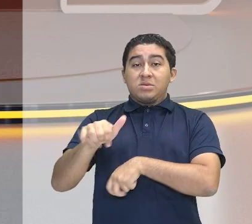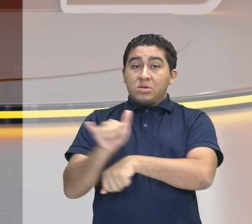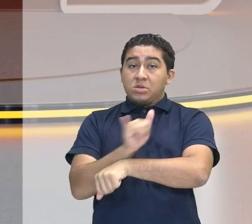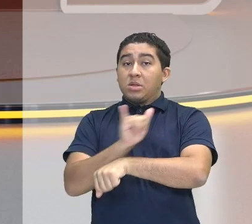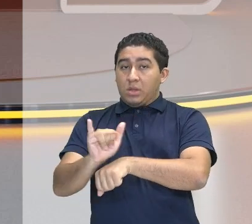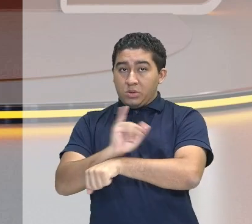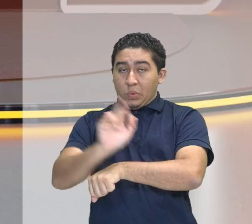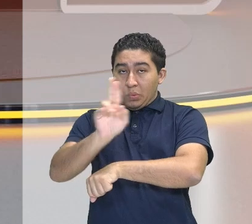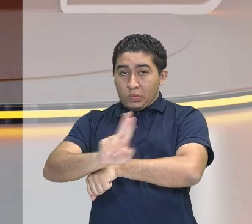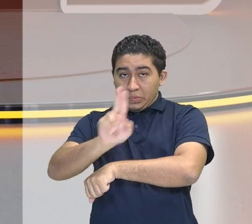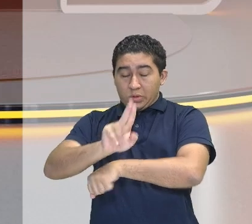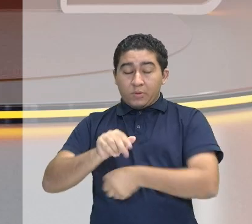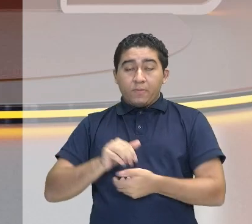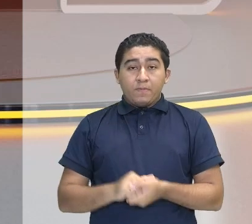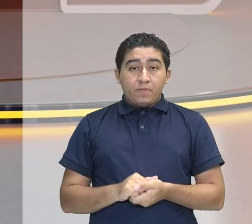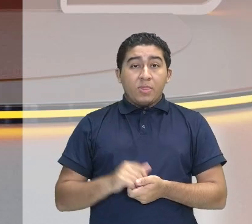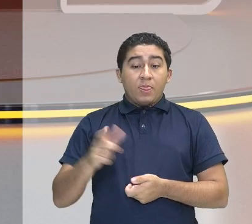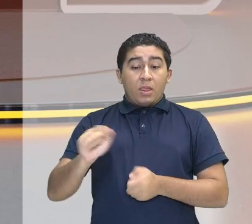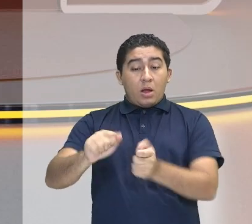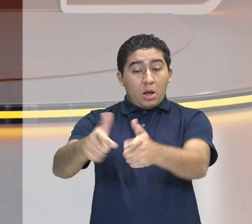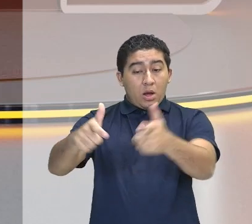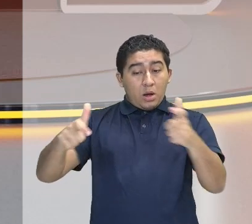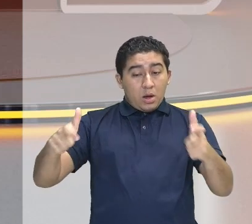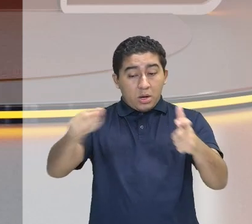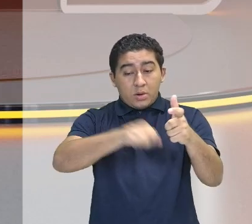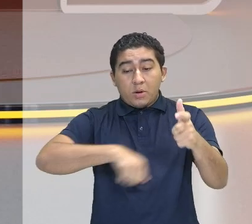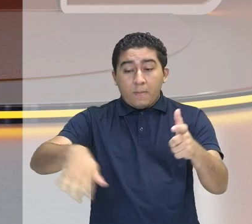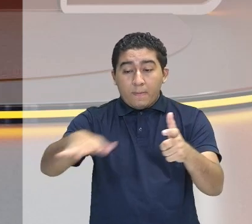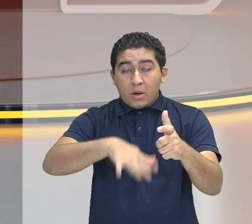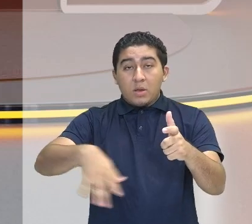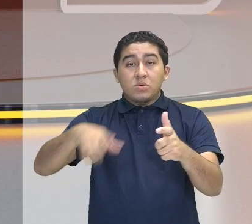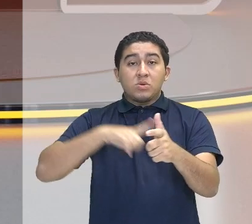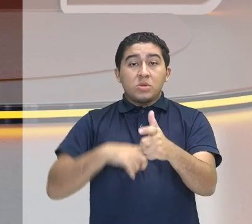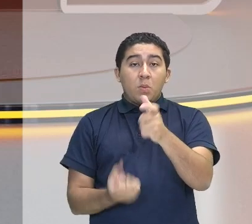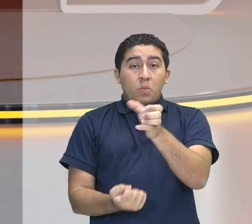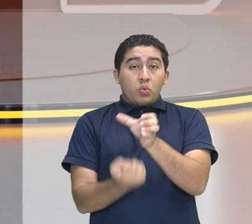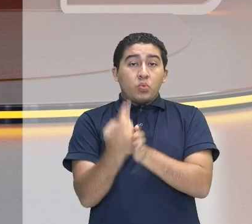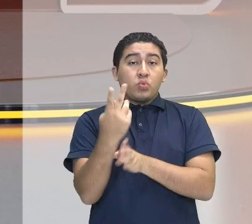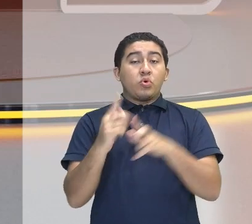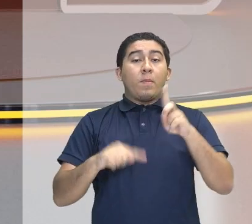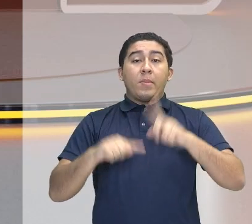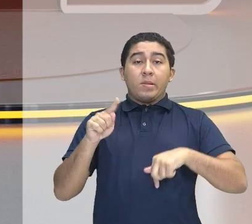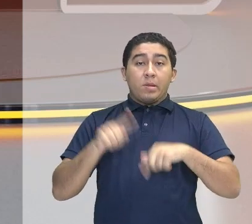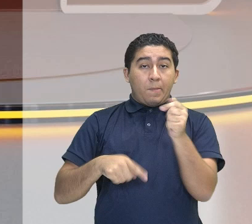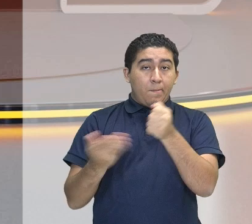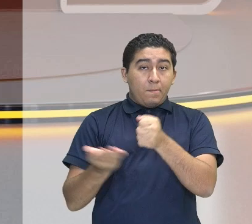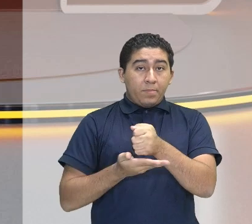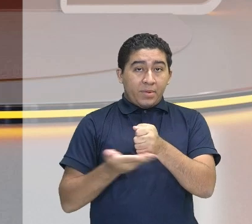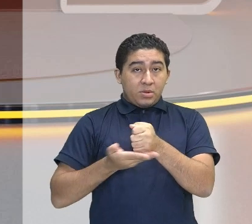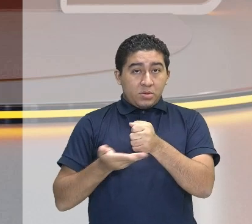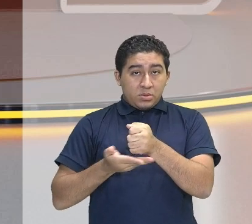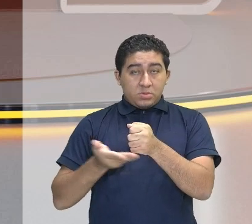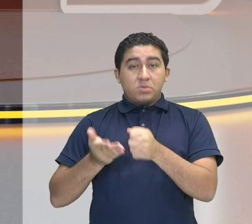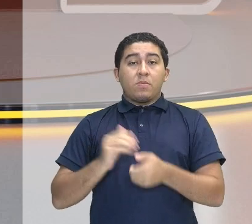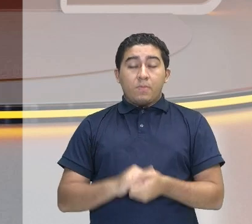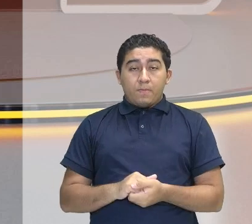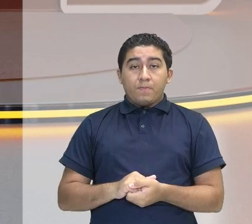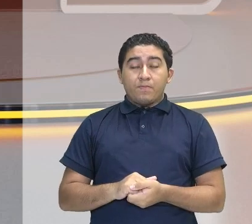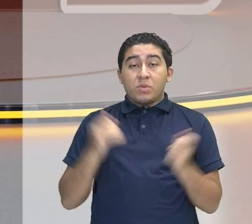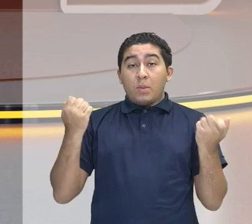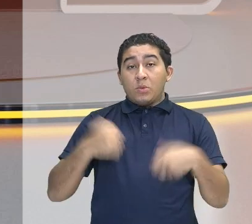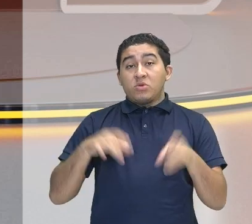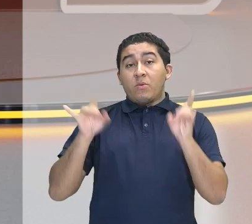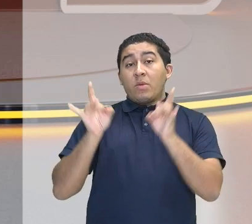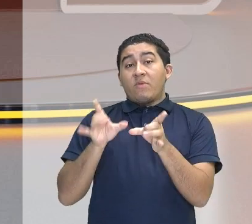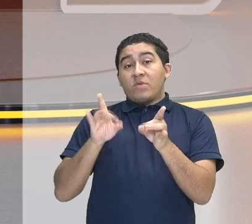onde realmente são grandes áreas ali onde se produz matérias-primas, normalmente para ser vendido